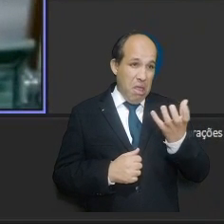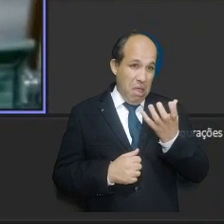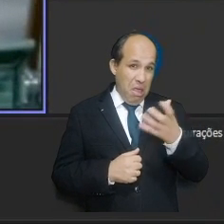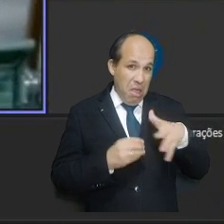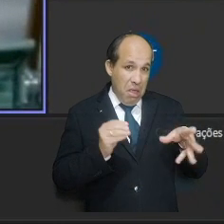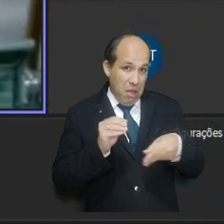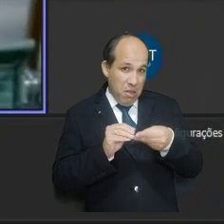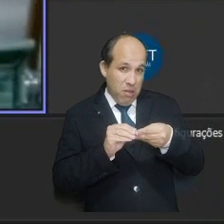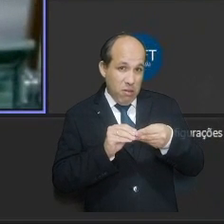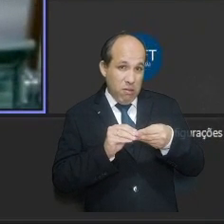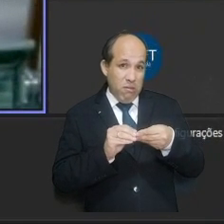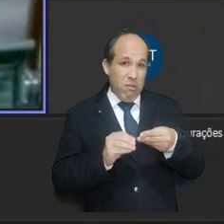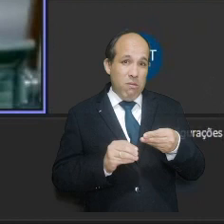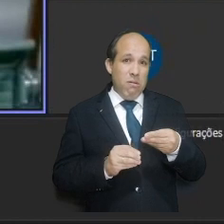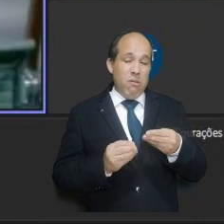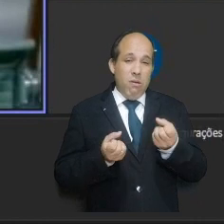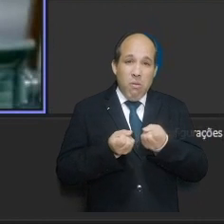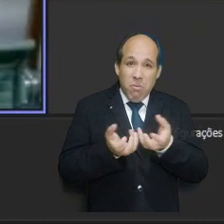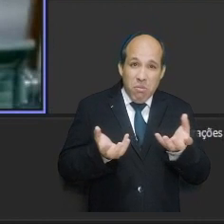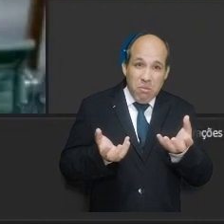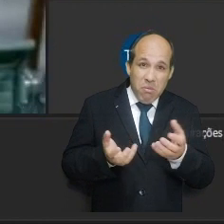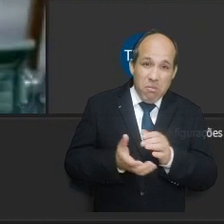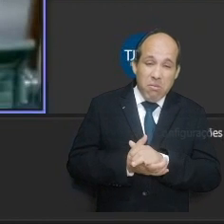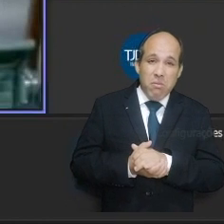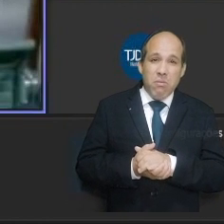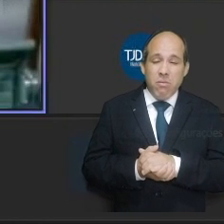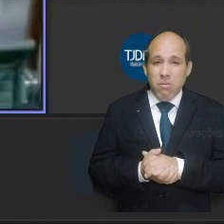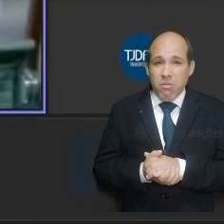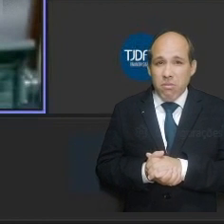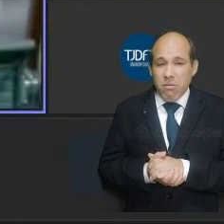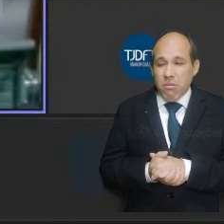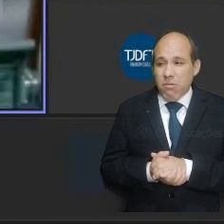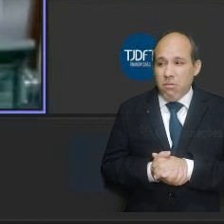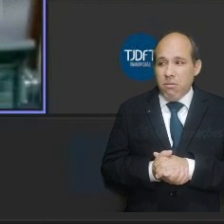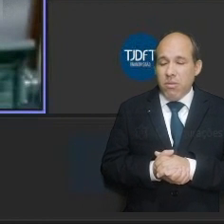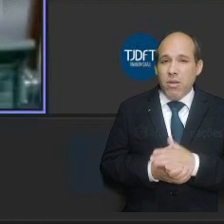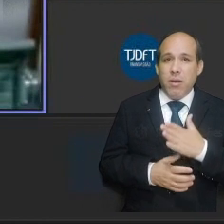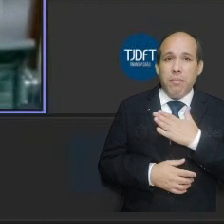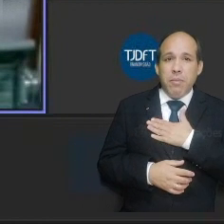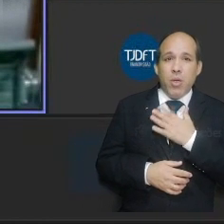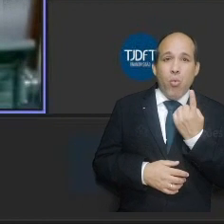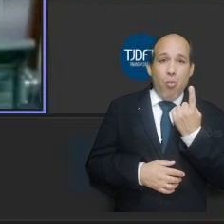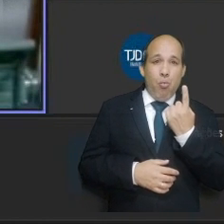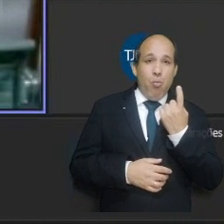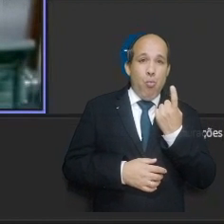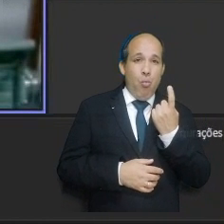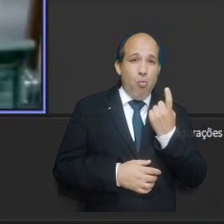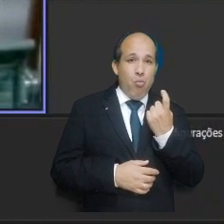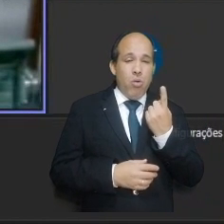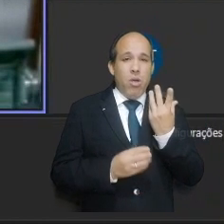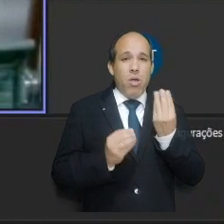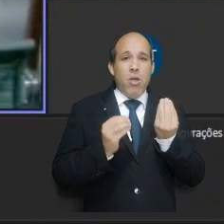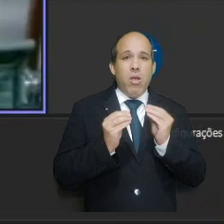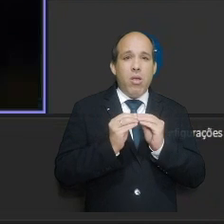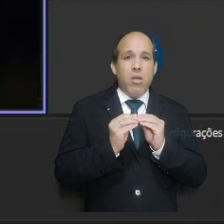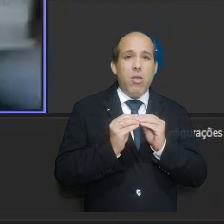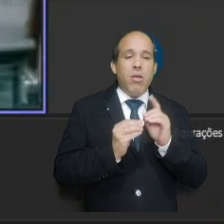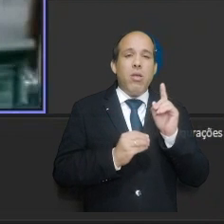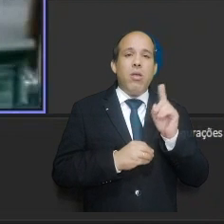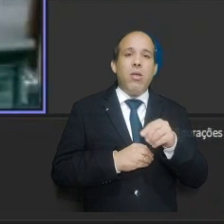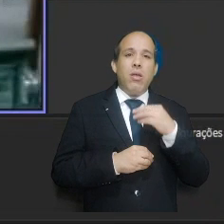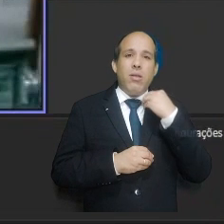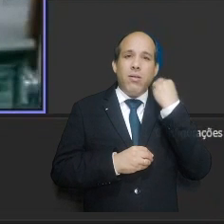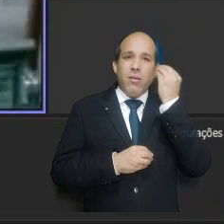monocrática, eu gostaria de saber se a senhora tem algum acréscimo, que sustentar mais algum acréscimo. Certo. Excelência, o meu